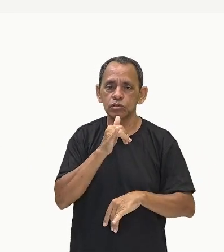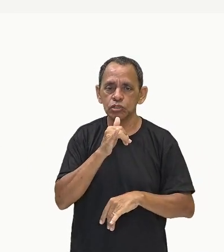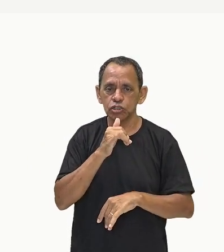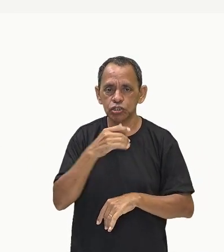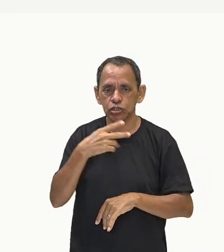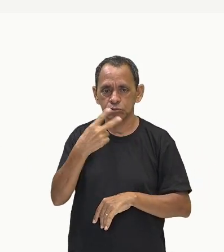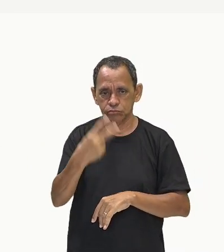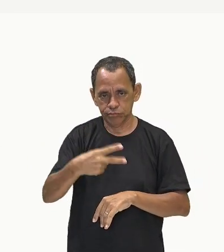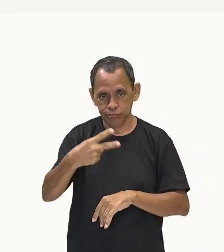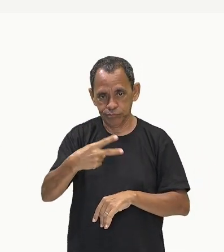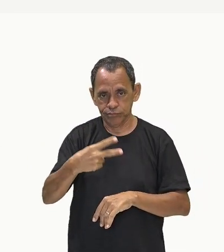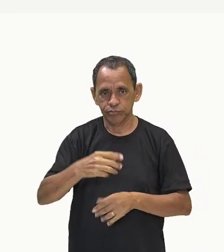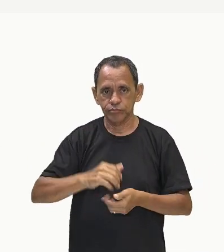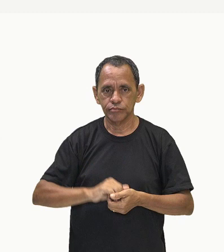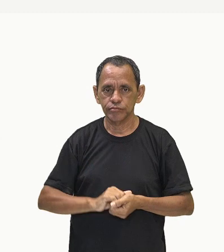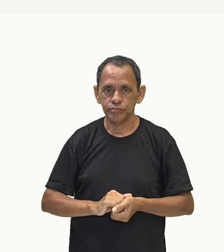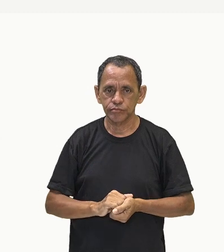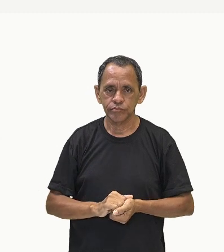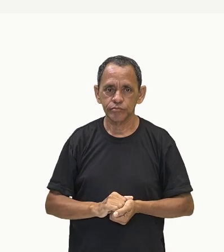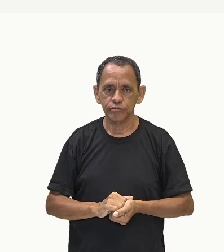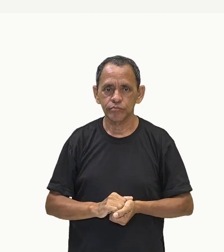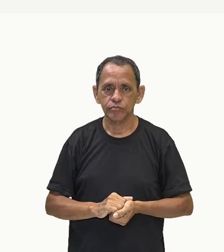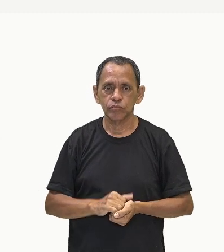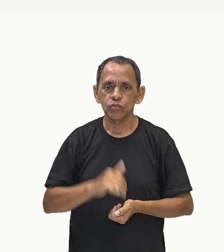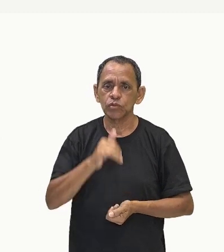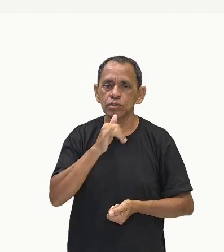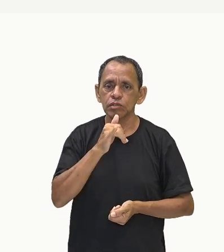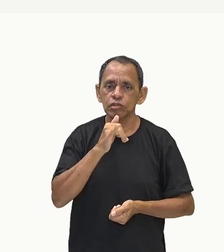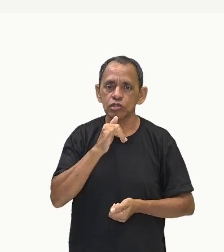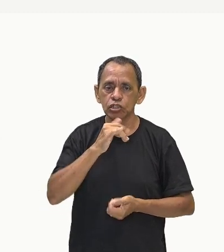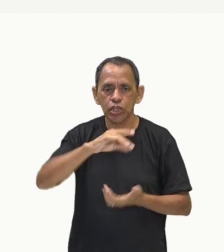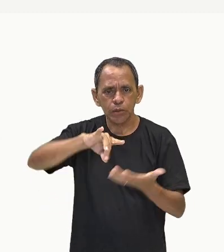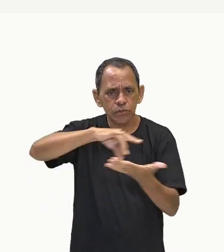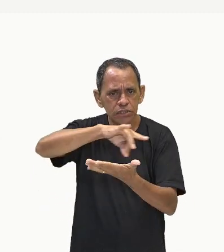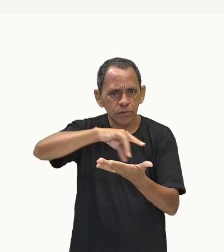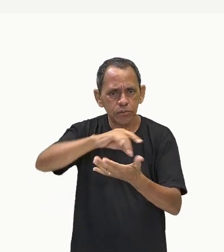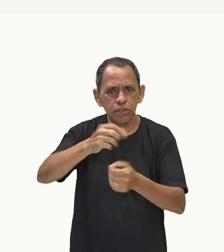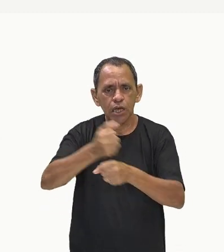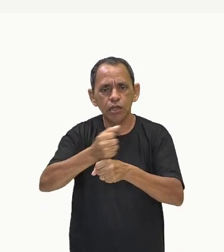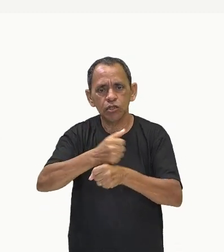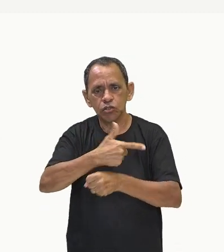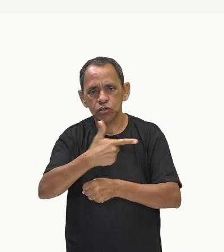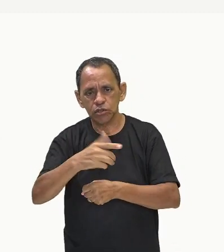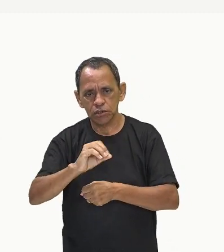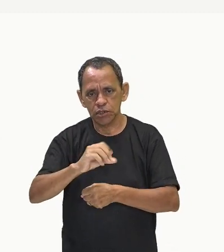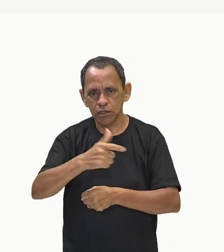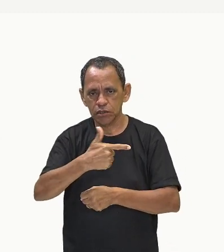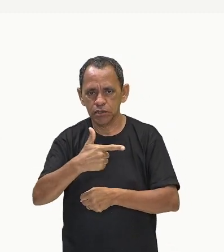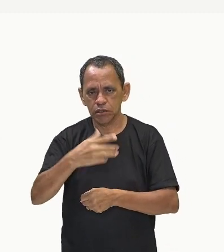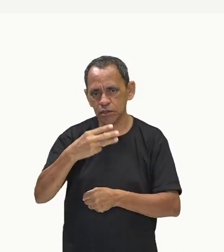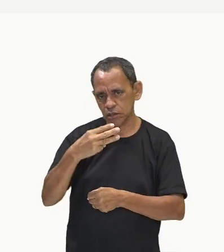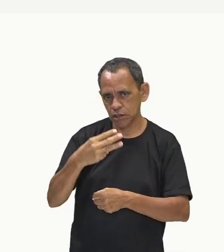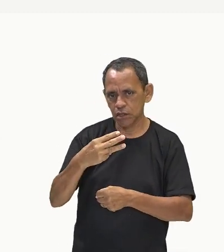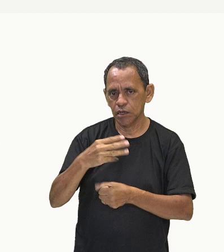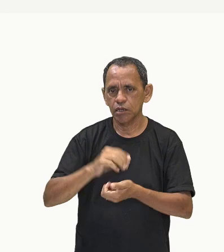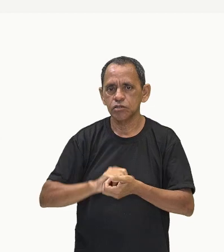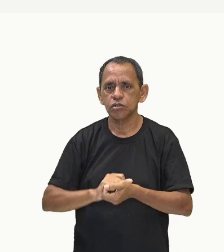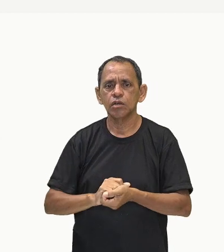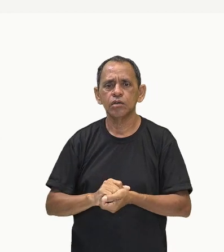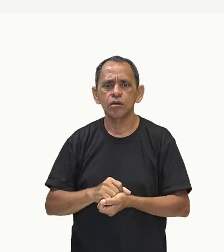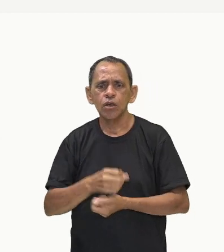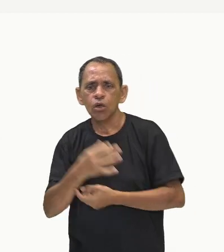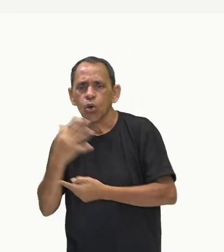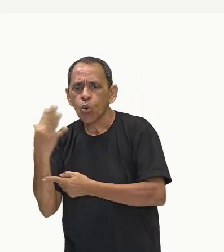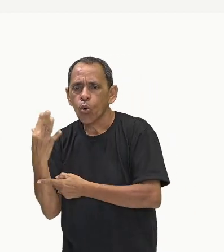situação, né? É um exemplo produzido aqui pelo Centro de Mídia do ano de 2023, que diz o seguinte: